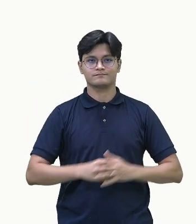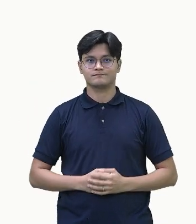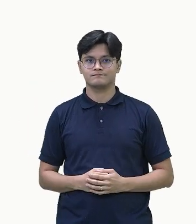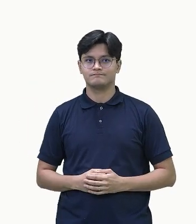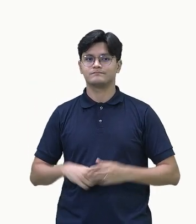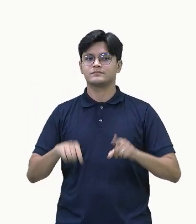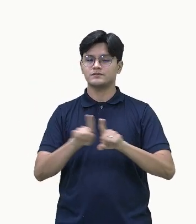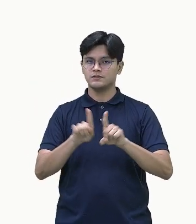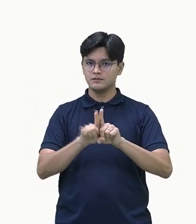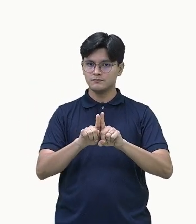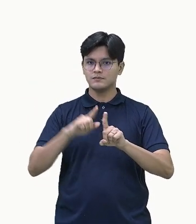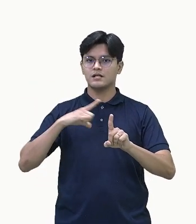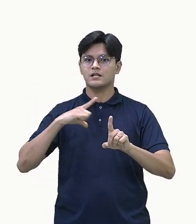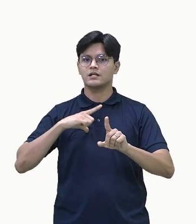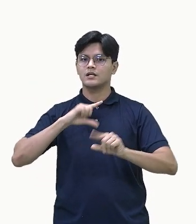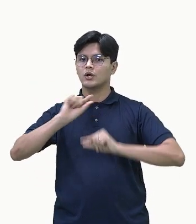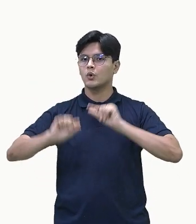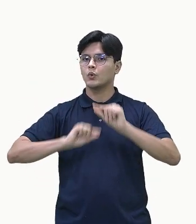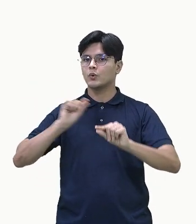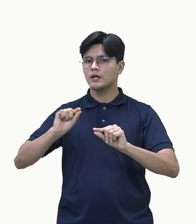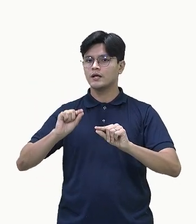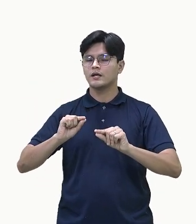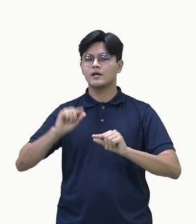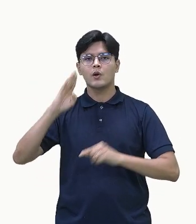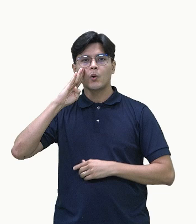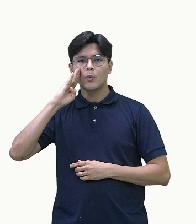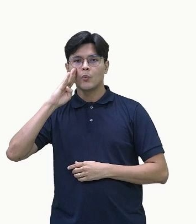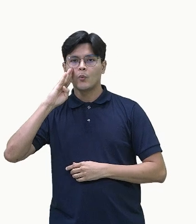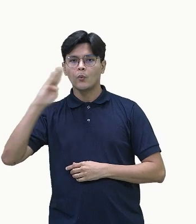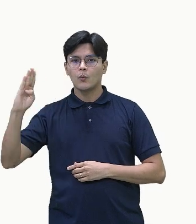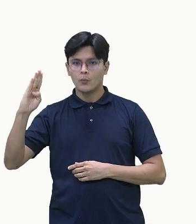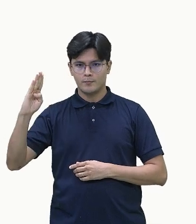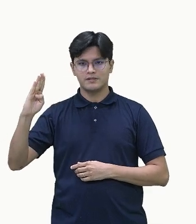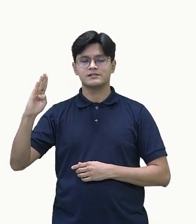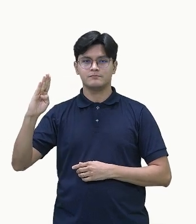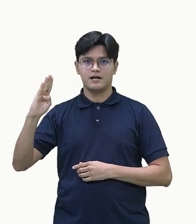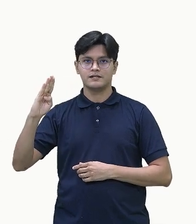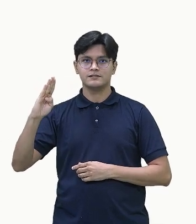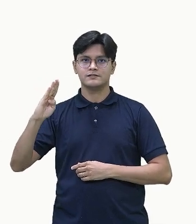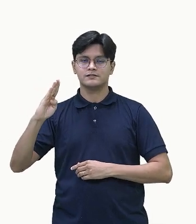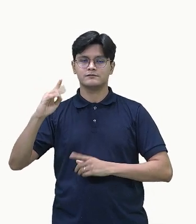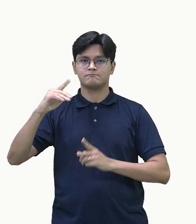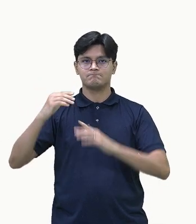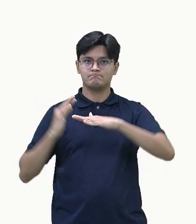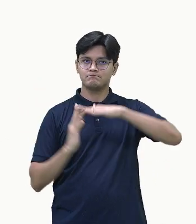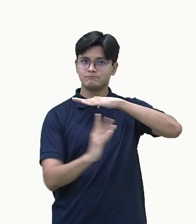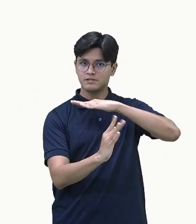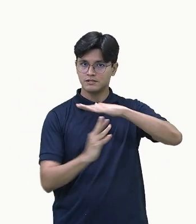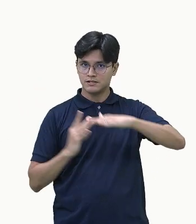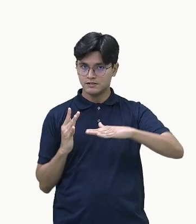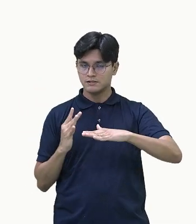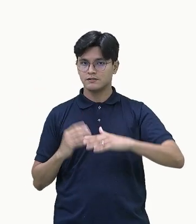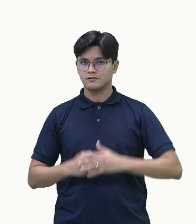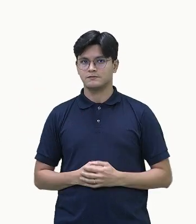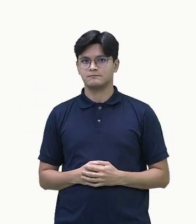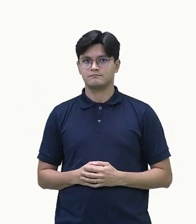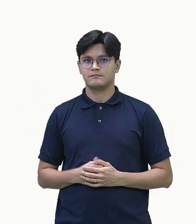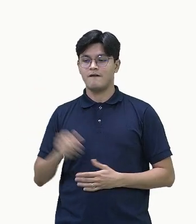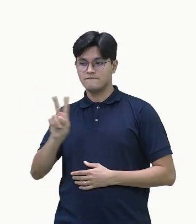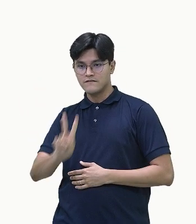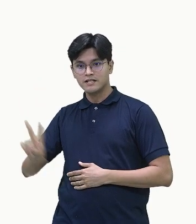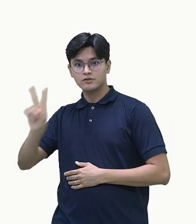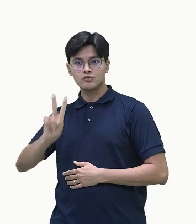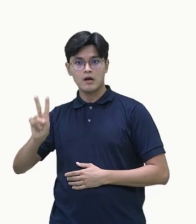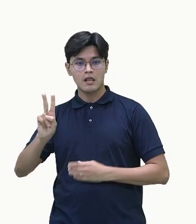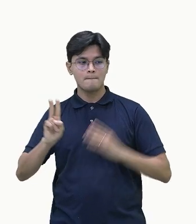principais fluxos de saída e chegada. Da Venezuela para a Colômbia e o Brasil, devido a uma crise econômica e